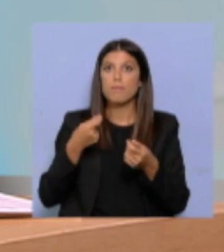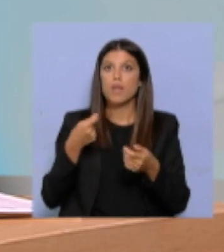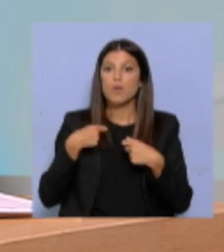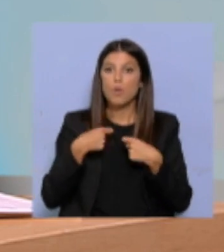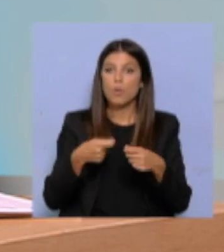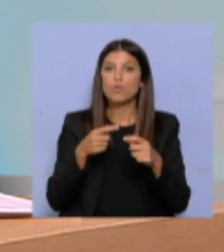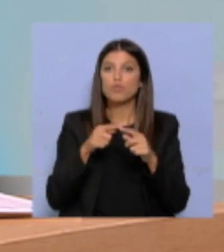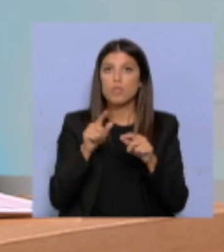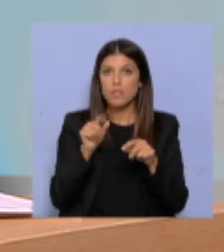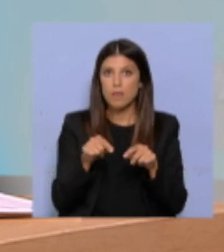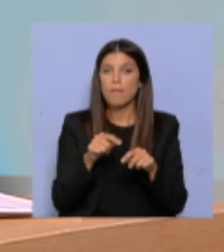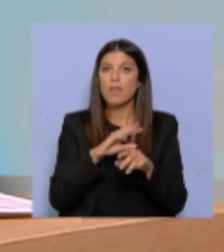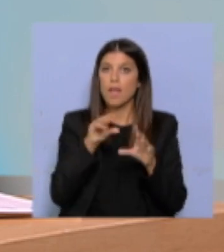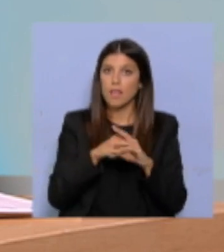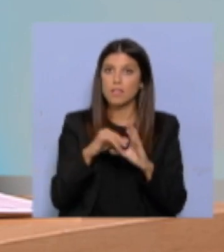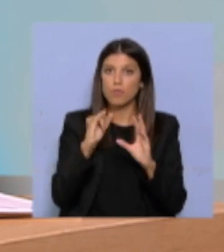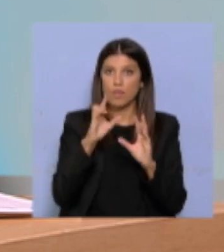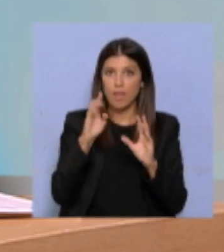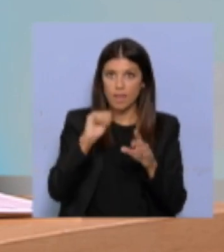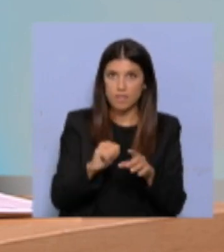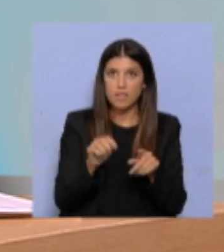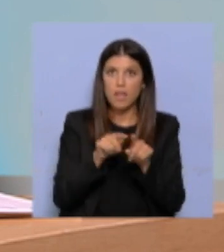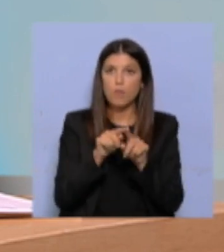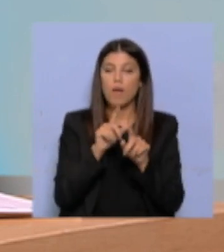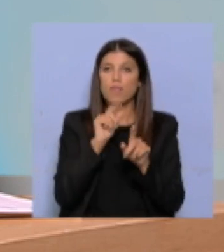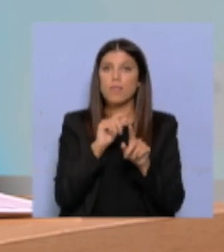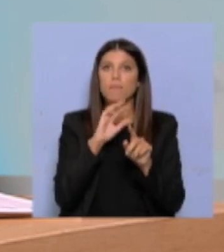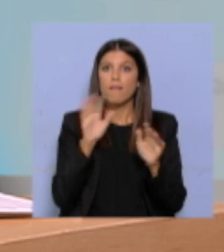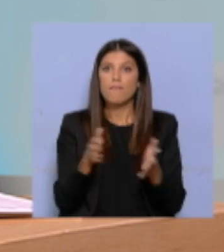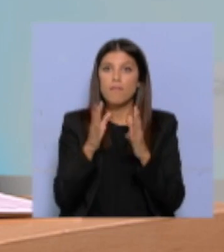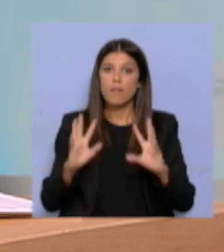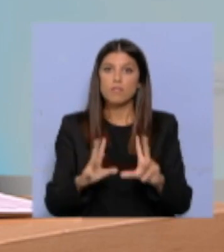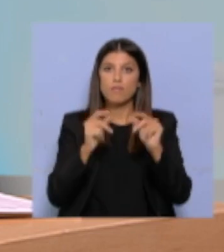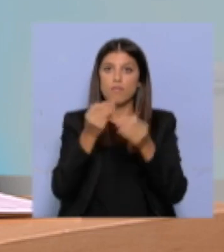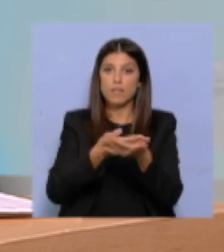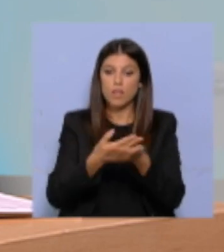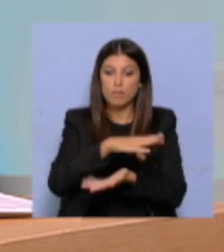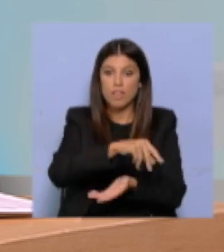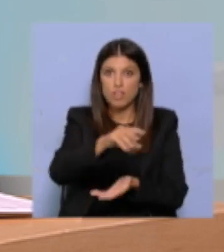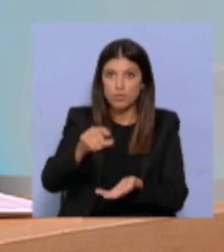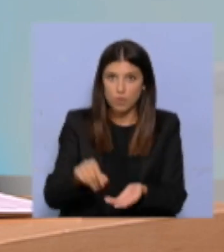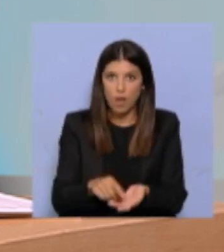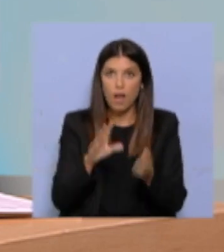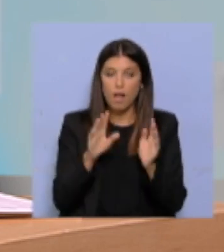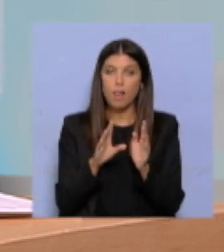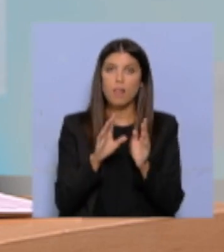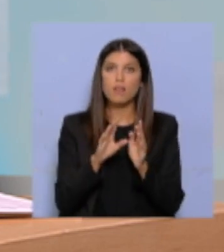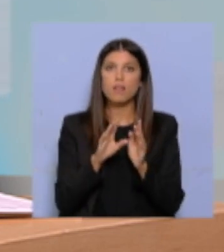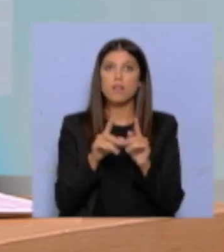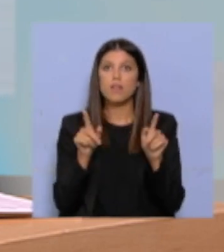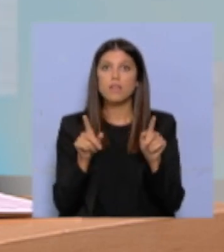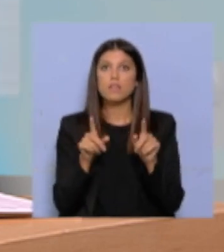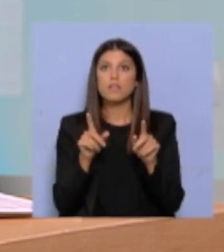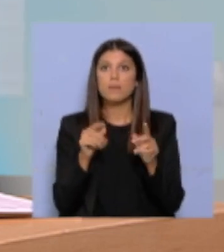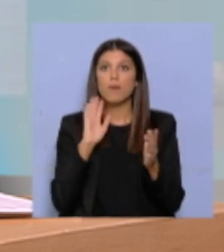sede de IRC, de forma também a podermos contemplar o desenvolvimento da economia regional e, portanto,